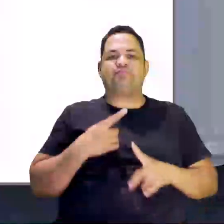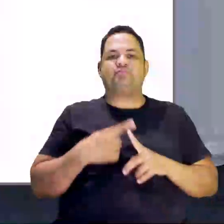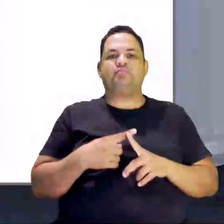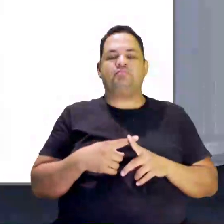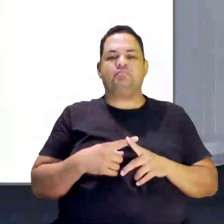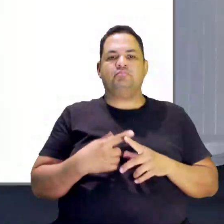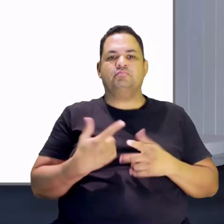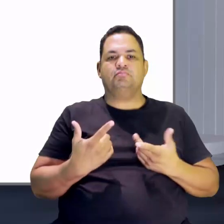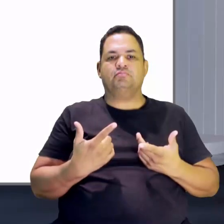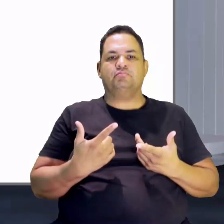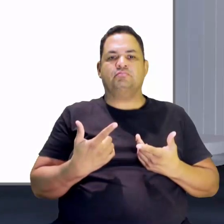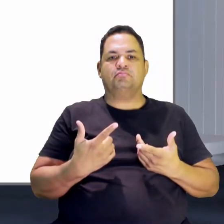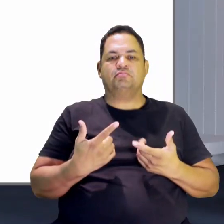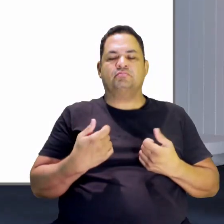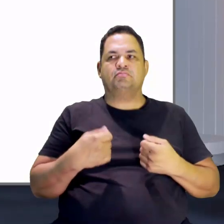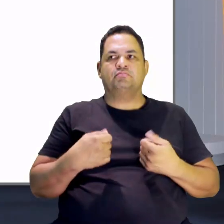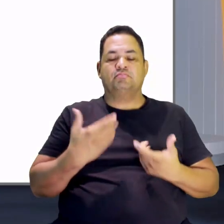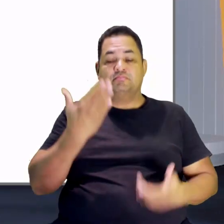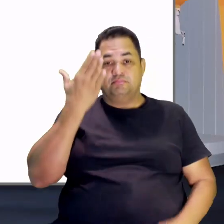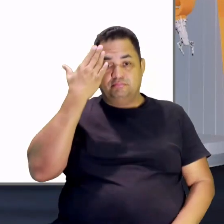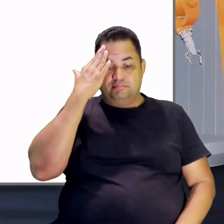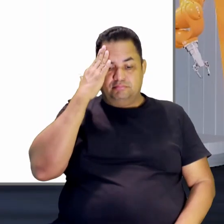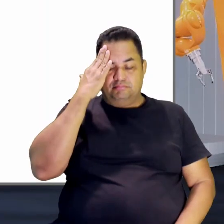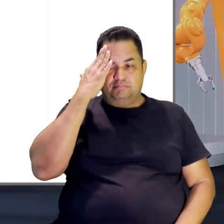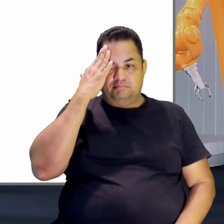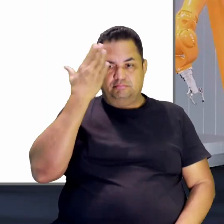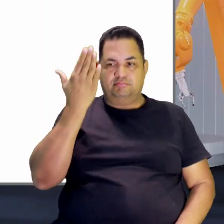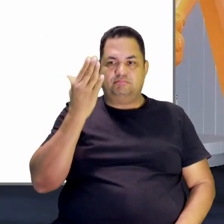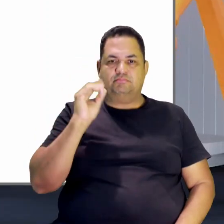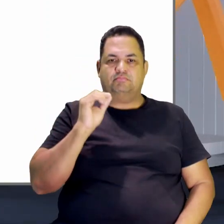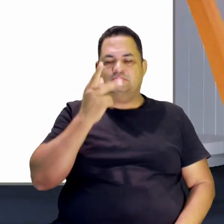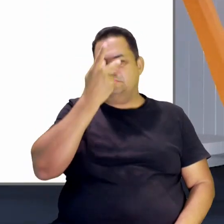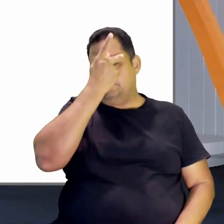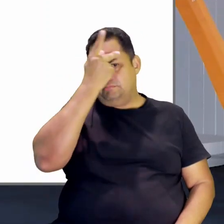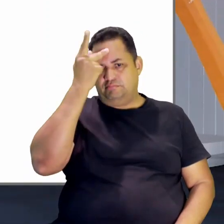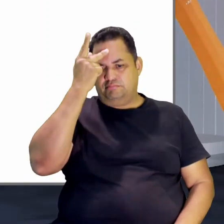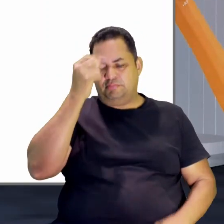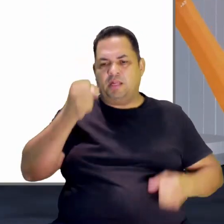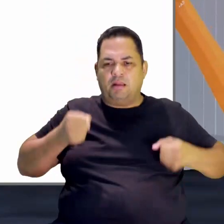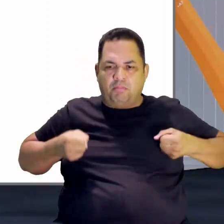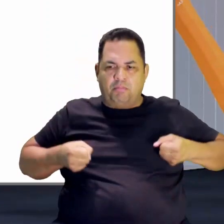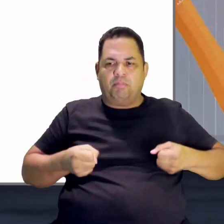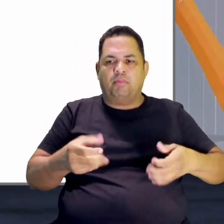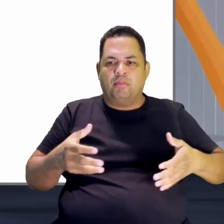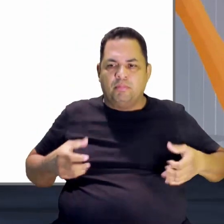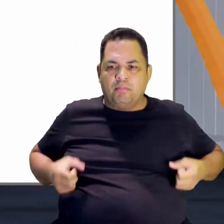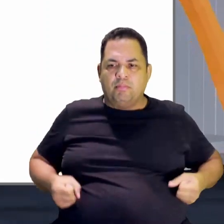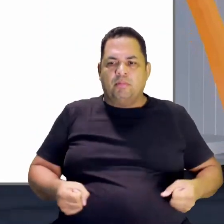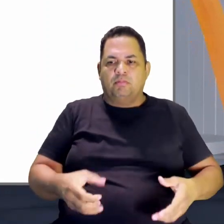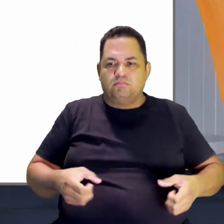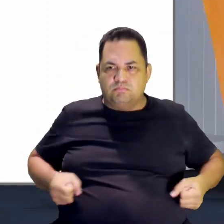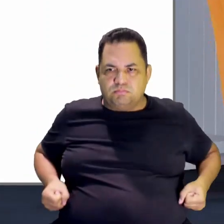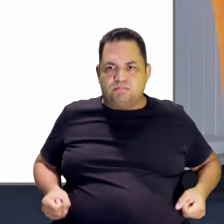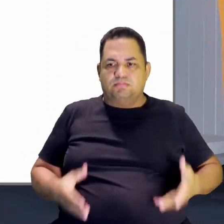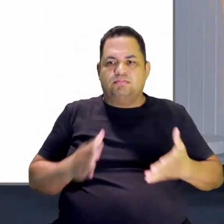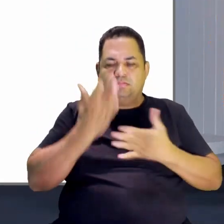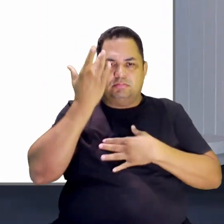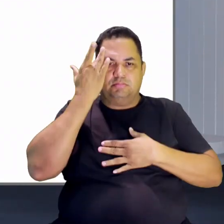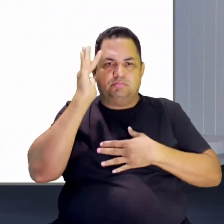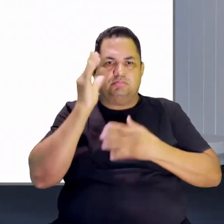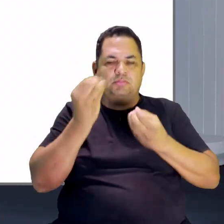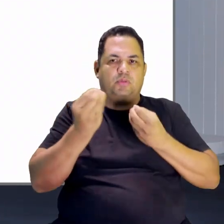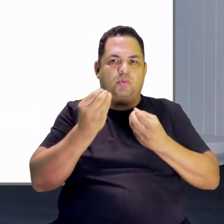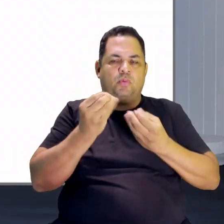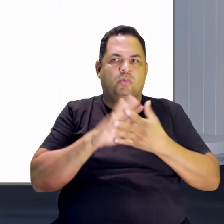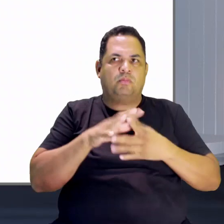vocês precisam entender o seguinte. Uma pessoa vai numa cadeira de rodas. Eu mesmo não sei direitinho qual o